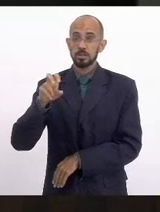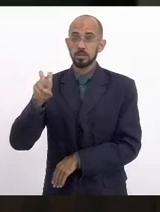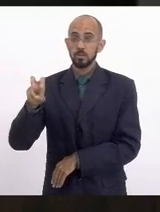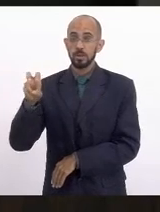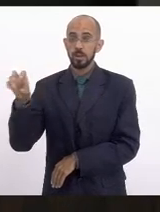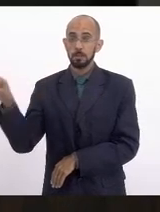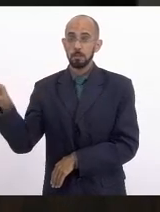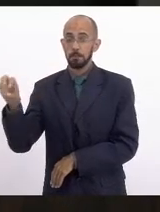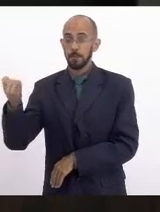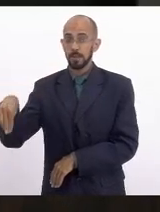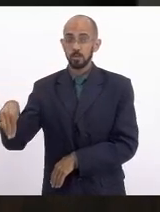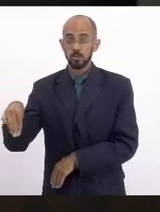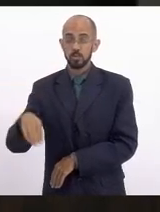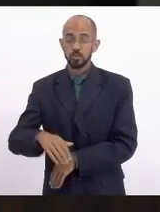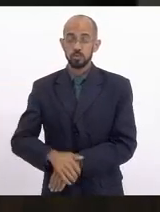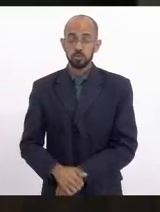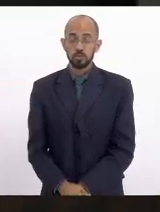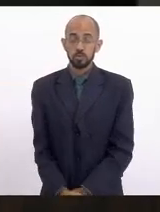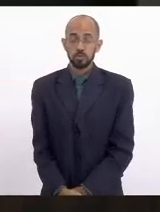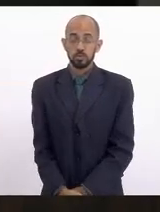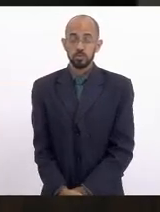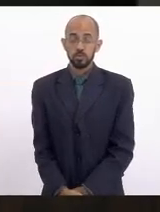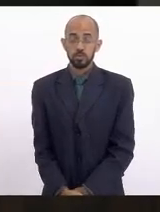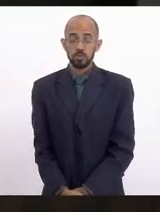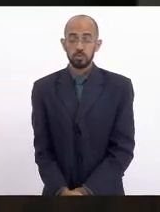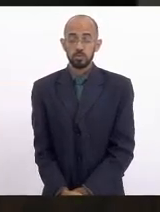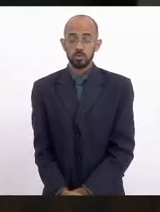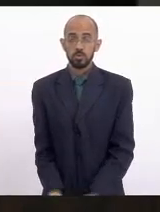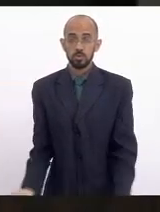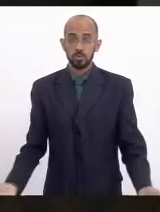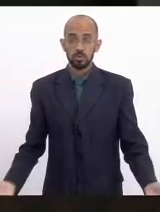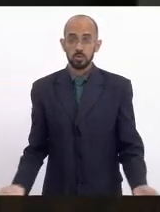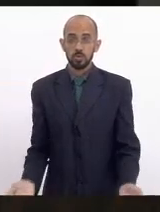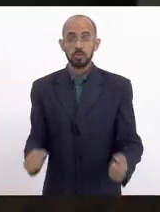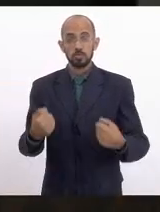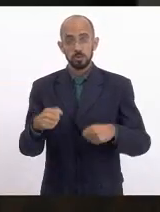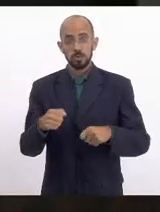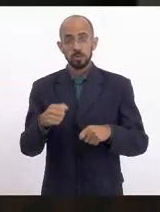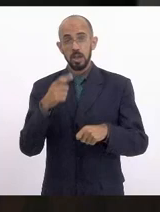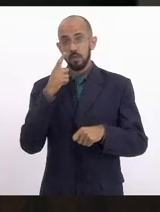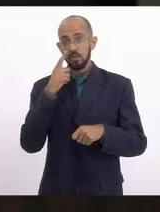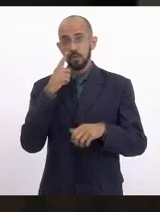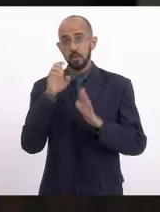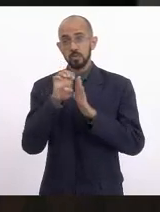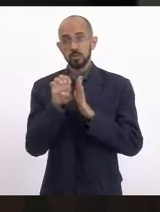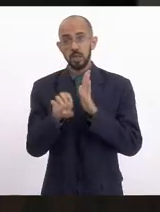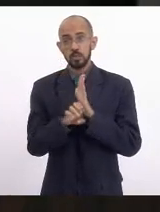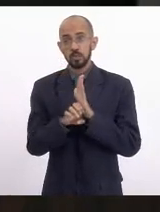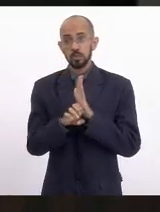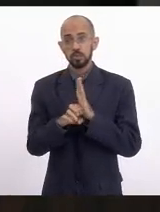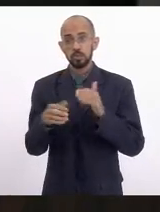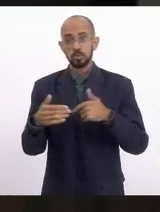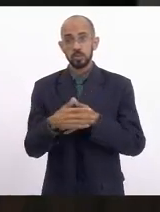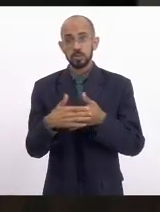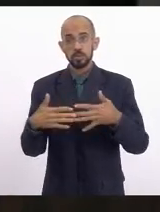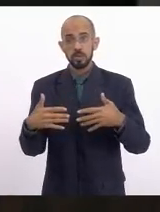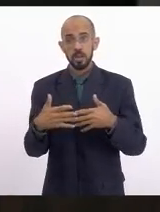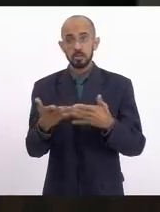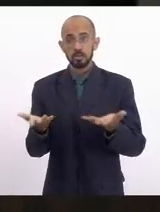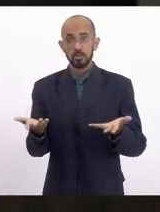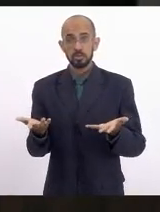e fora questão da estátua da cidade que tinha que levar em consideração movimento ali no entorno entendeu